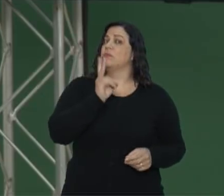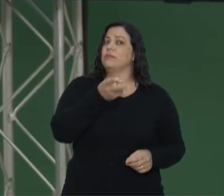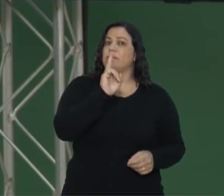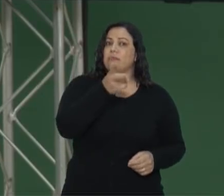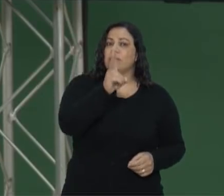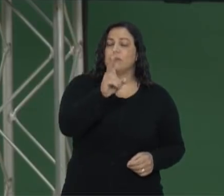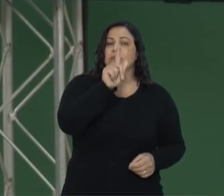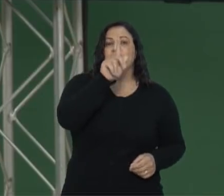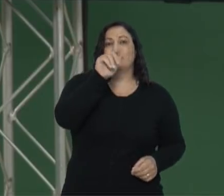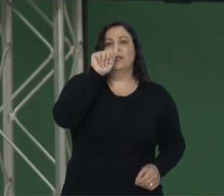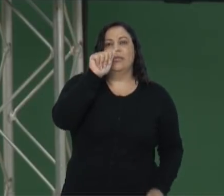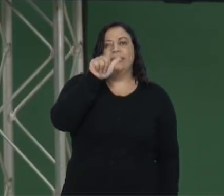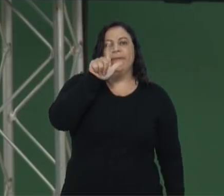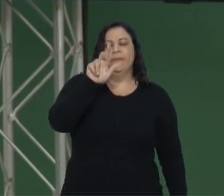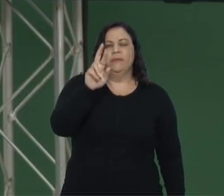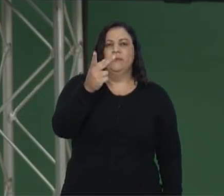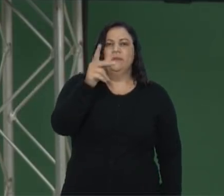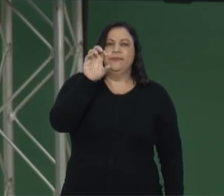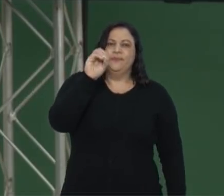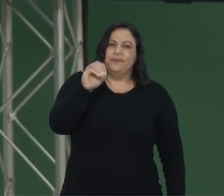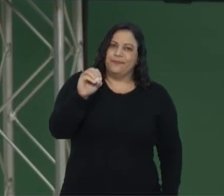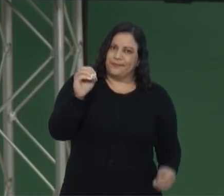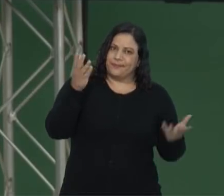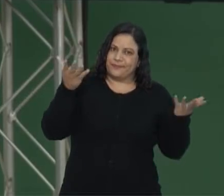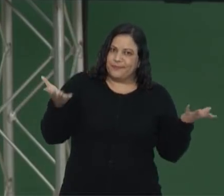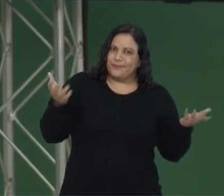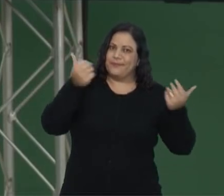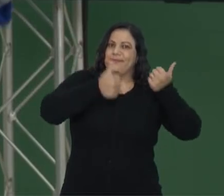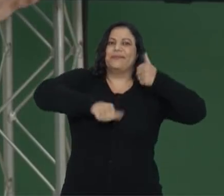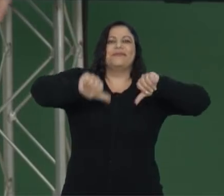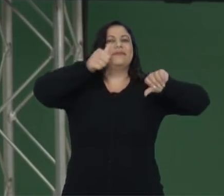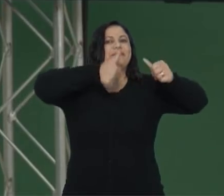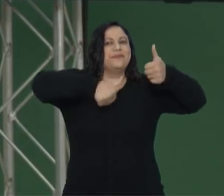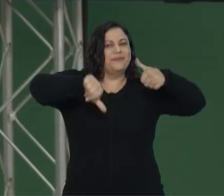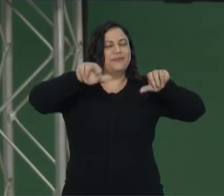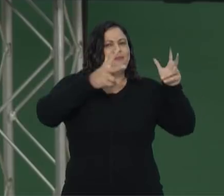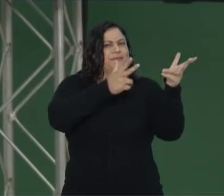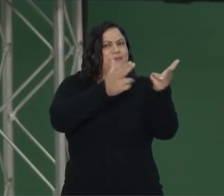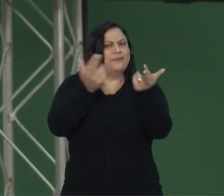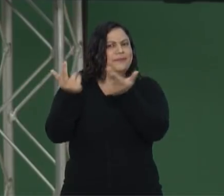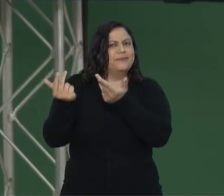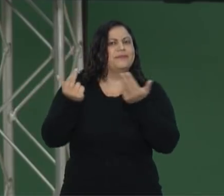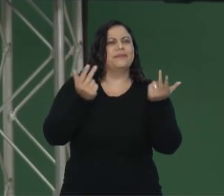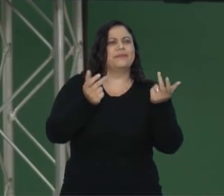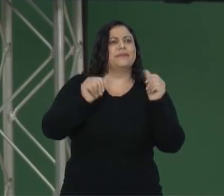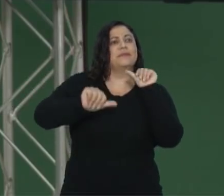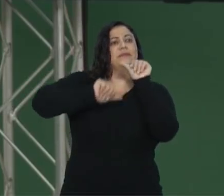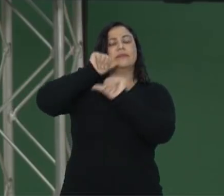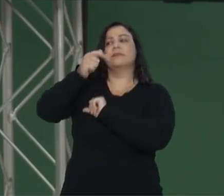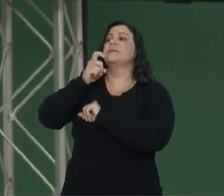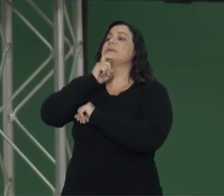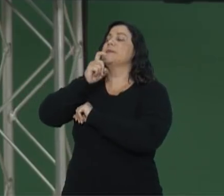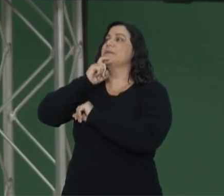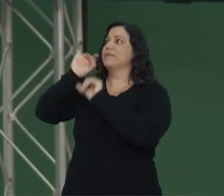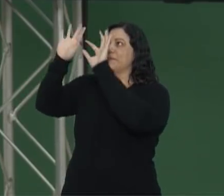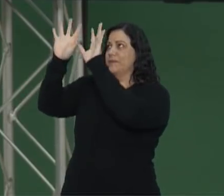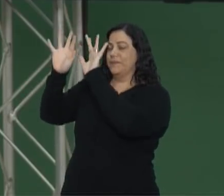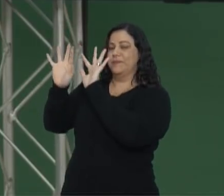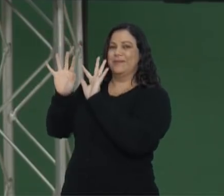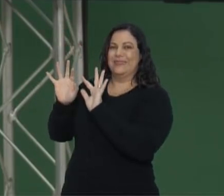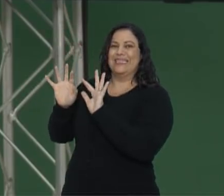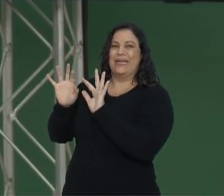A composição química é a mesma. Quando eu tenho a mudança de estado físico, era gelo e